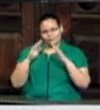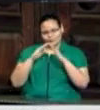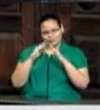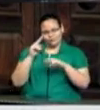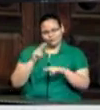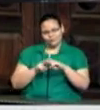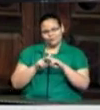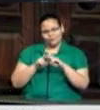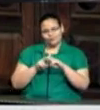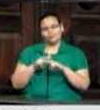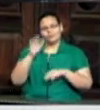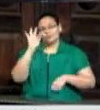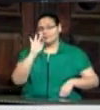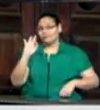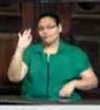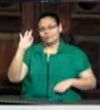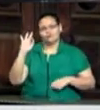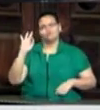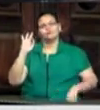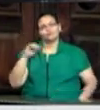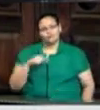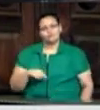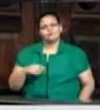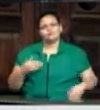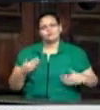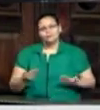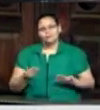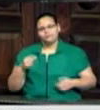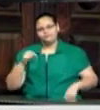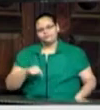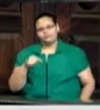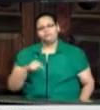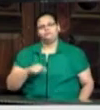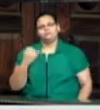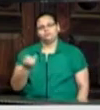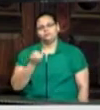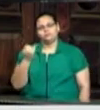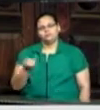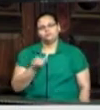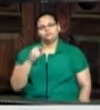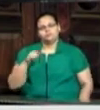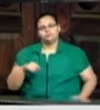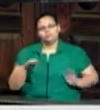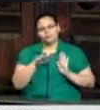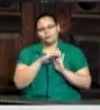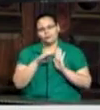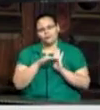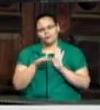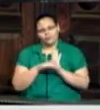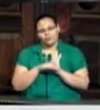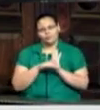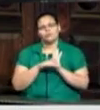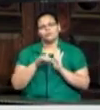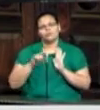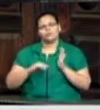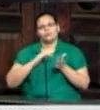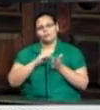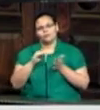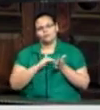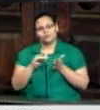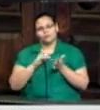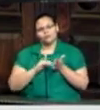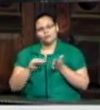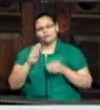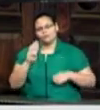presídio federal. E aí nós vamos resgatar aqui uma importante medida adotada pelo então secretário José